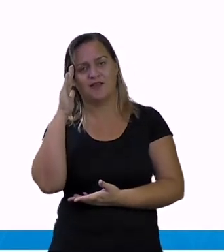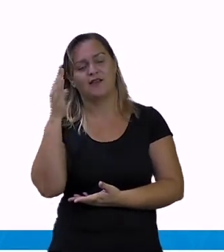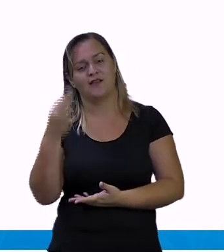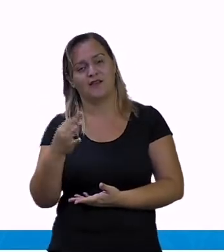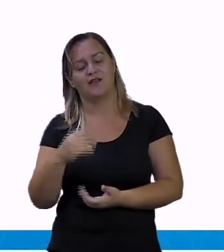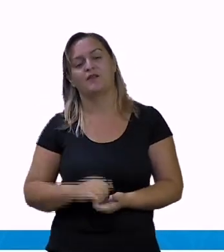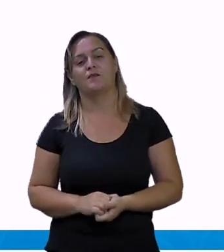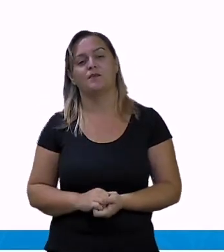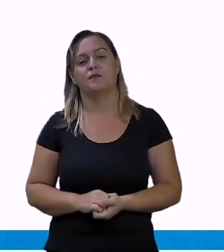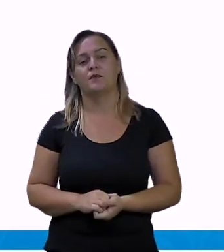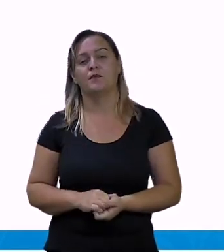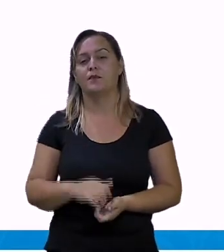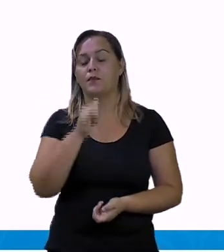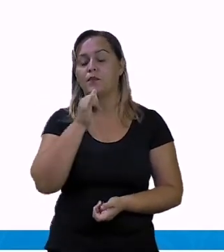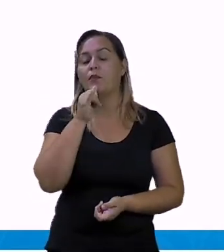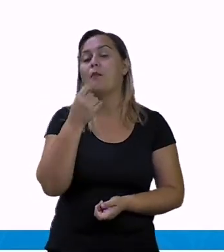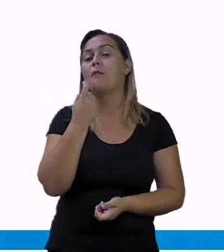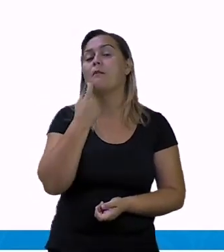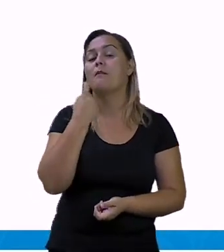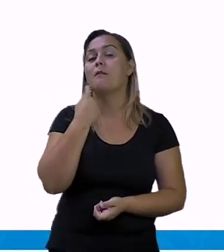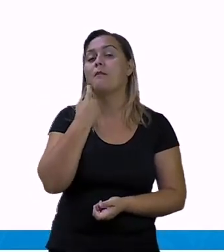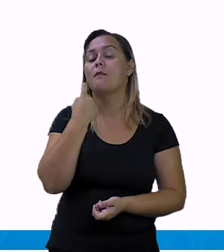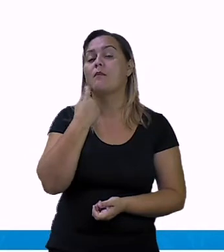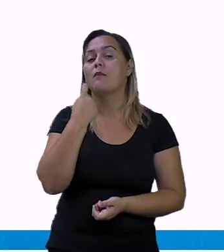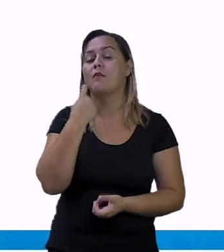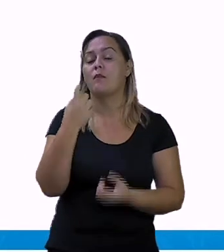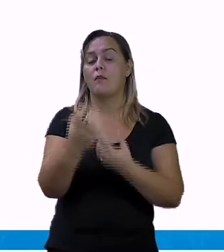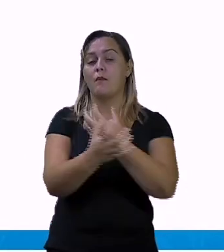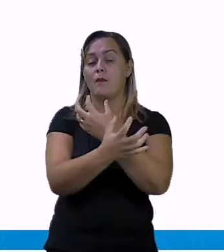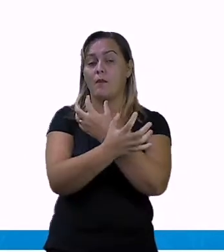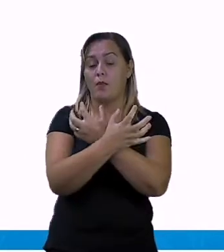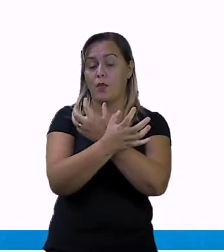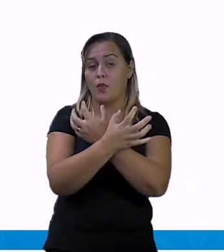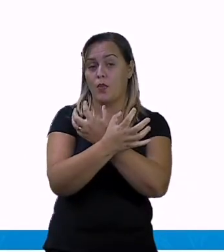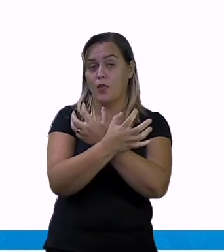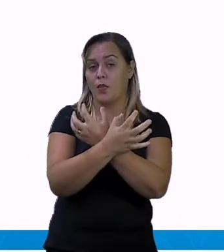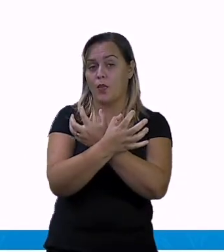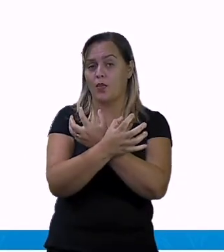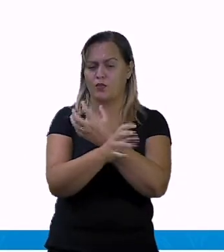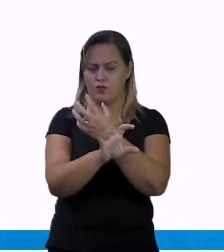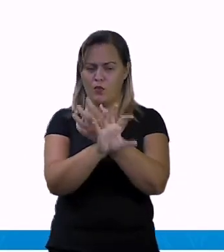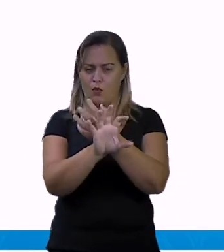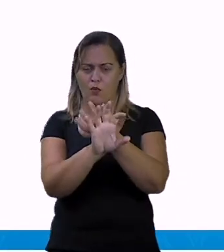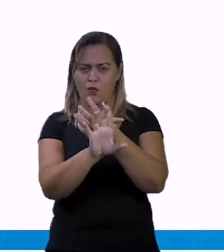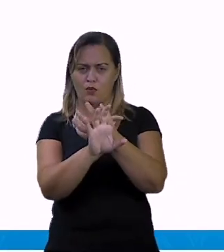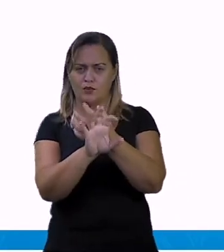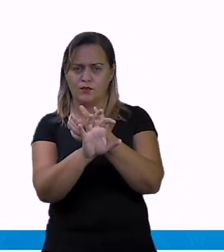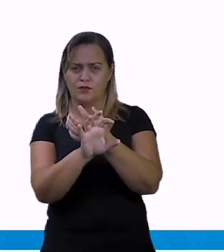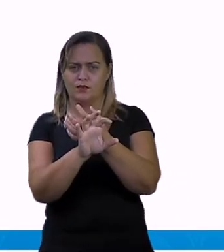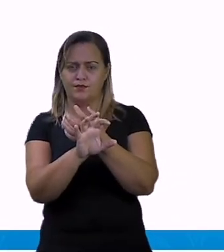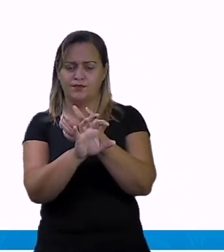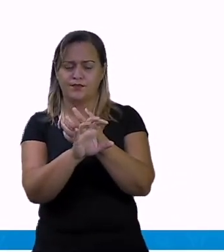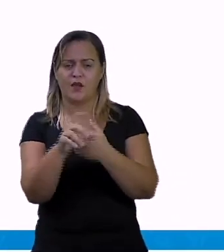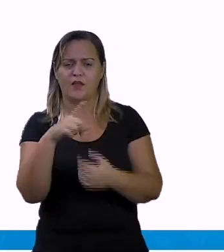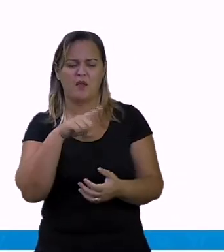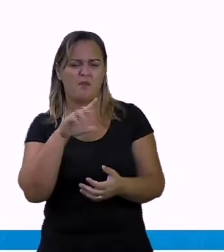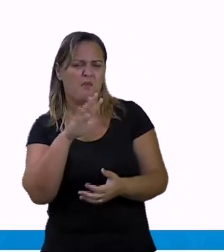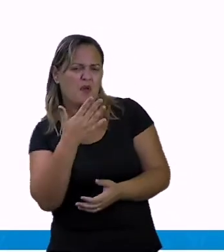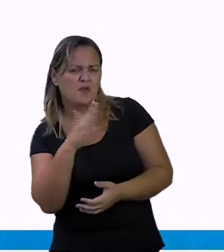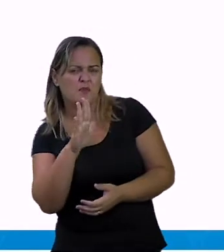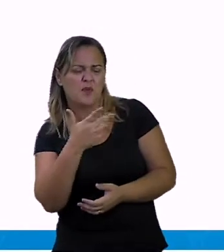eles foram mais ou menos já catalogados em aproximadamente 26.000